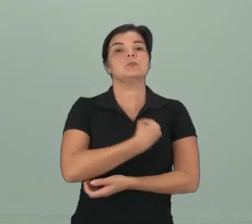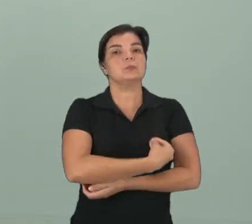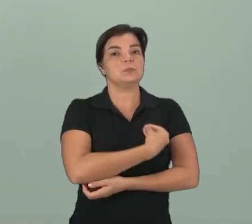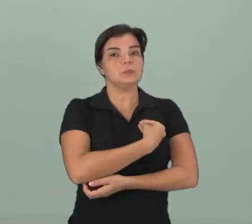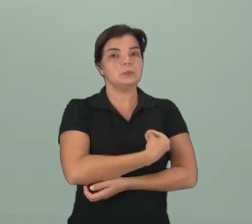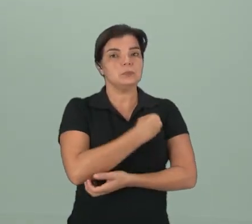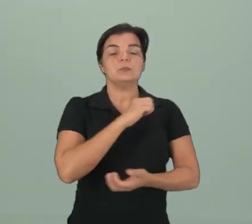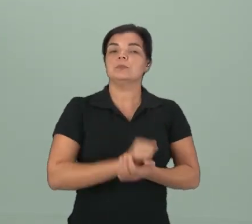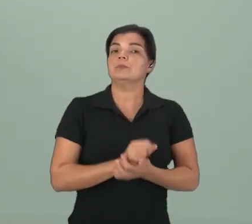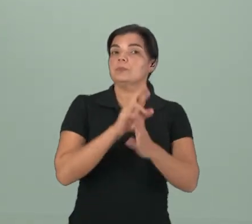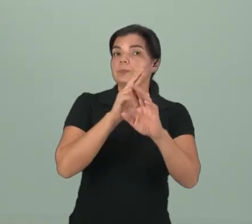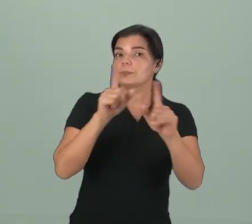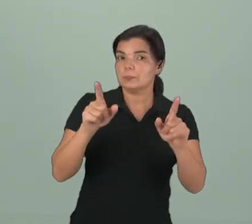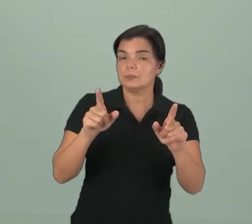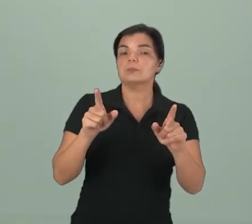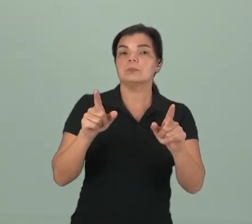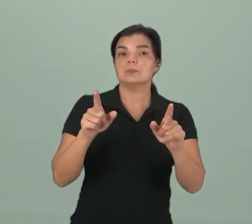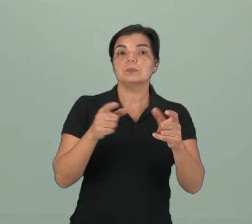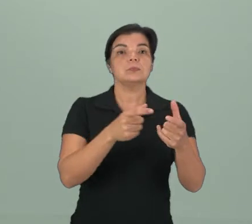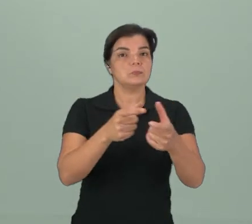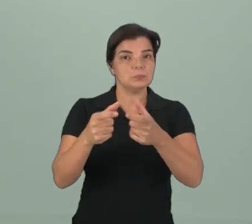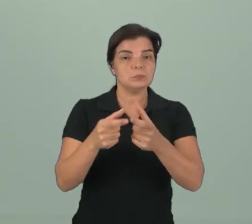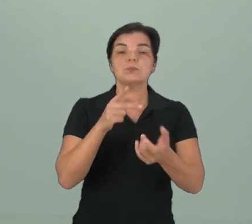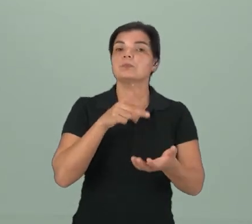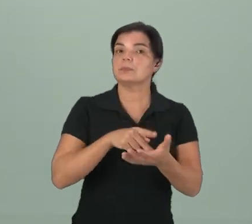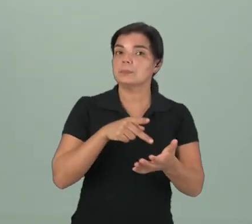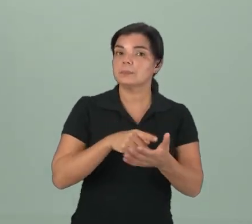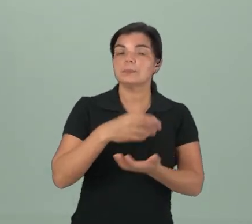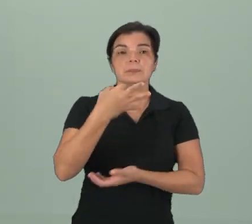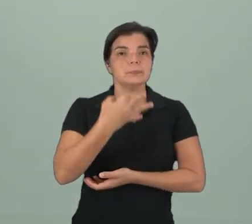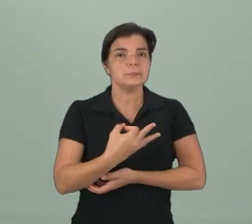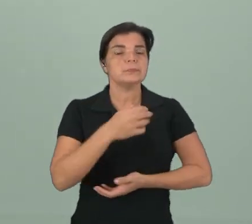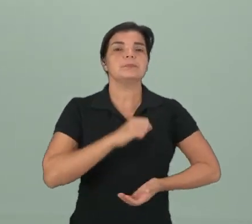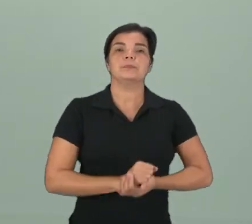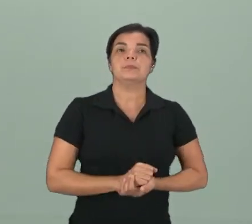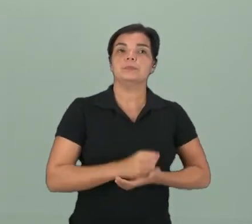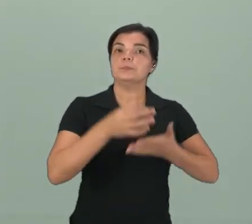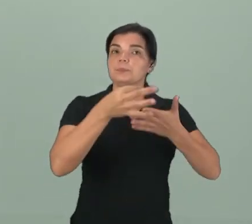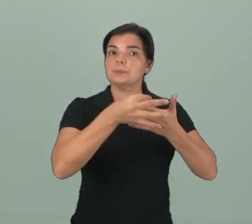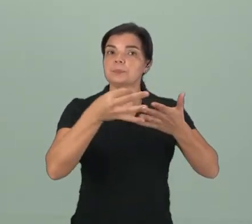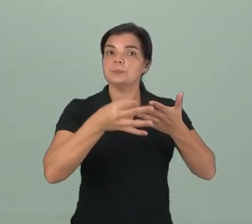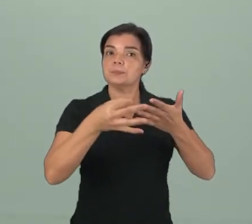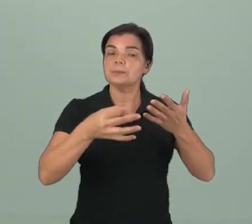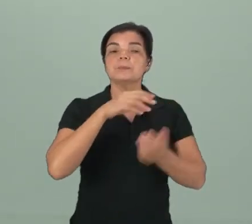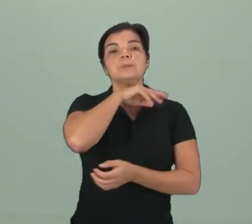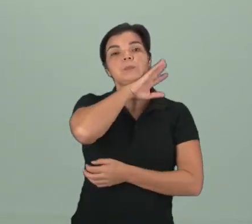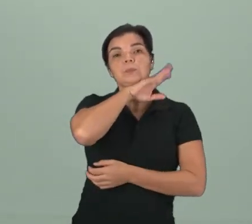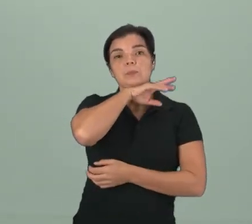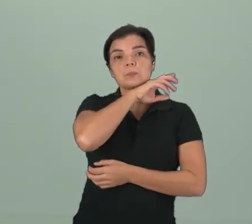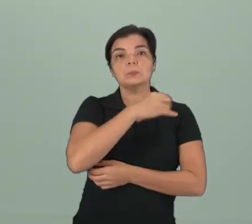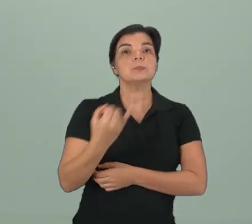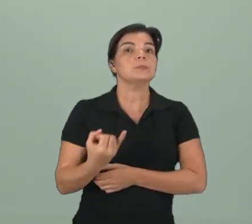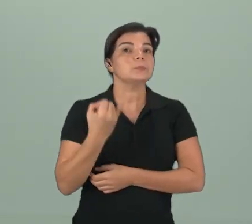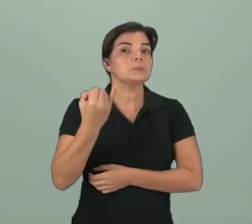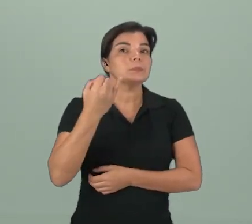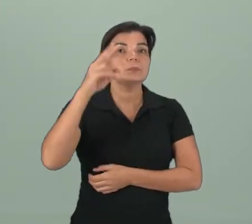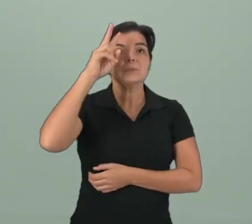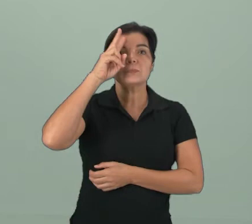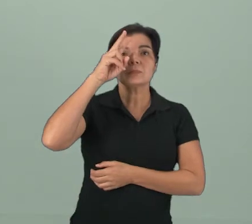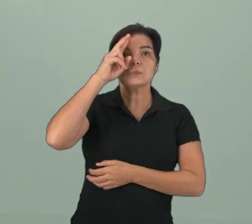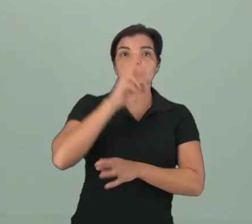existem diferentes habitats, não é mesmo? Certo, quando classificamos os animais, é importante nós lembrarmos que